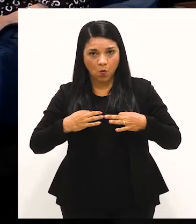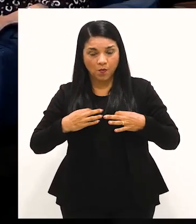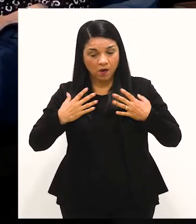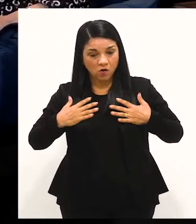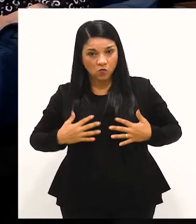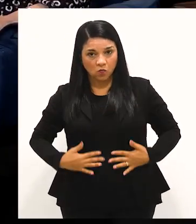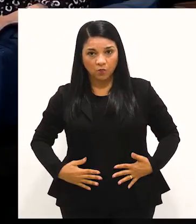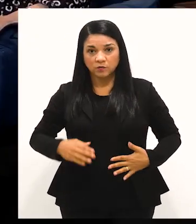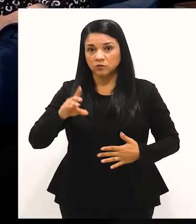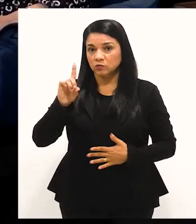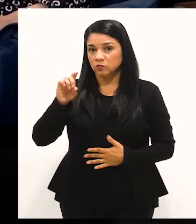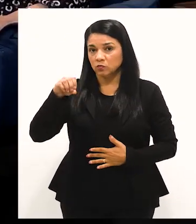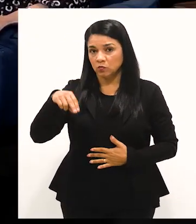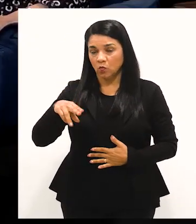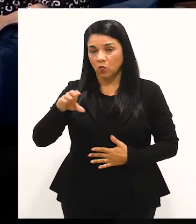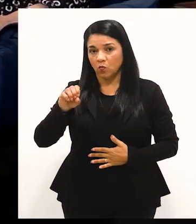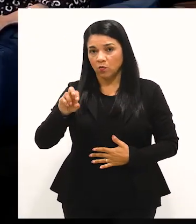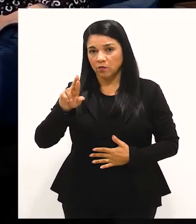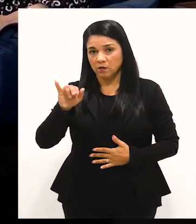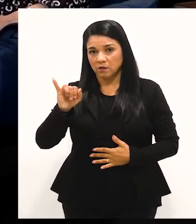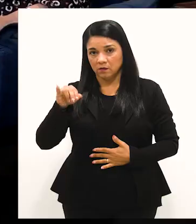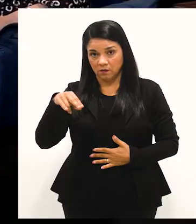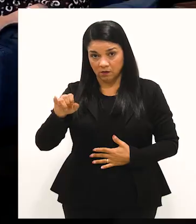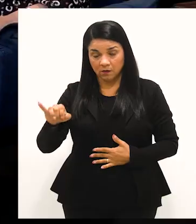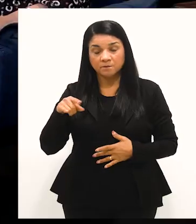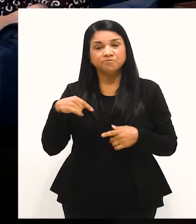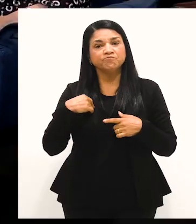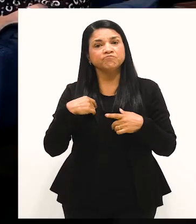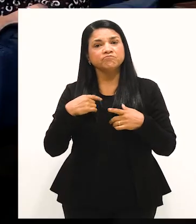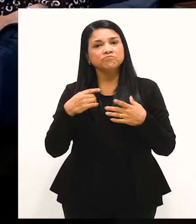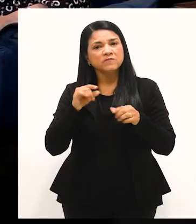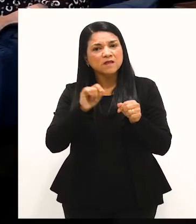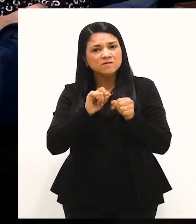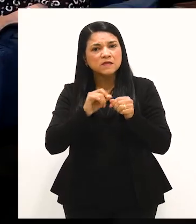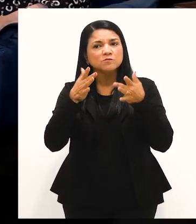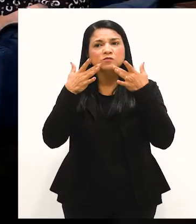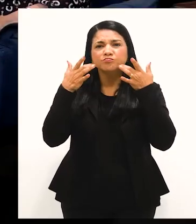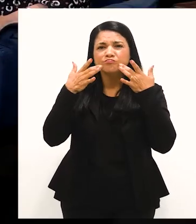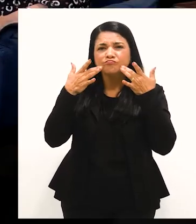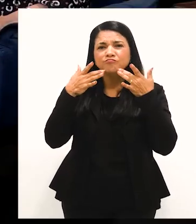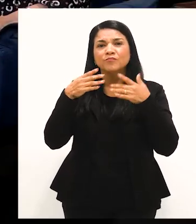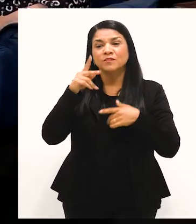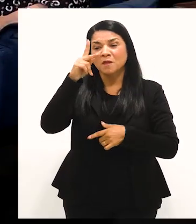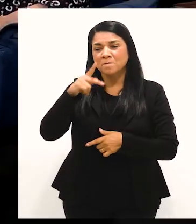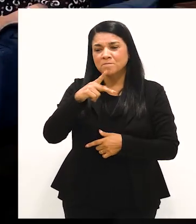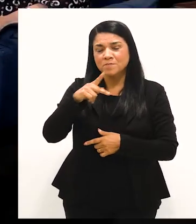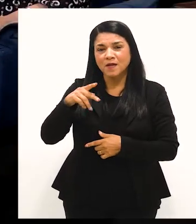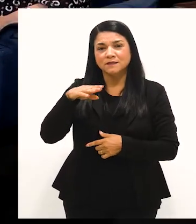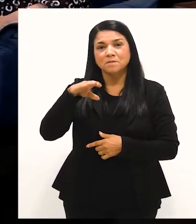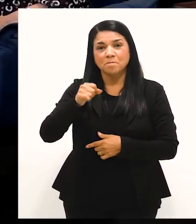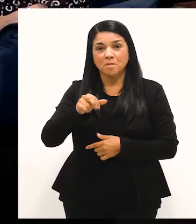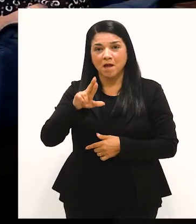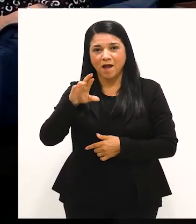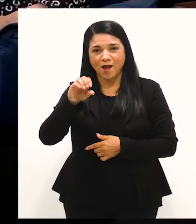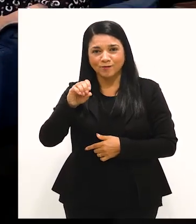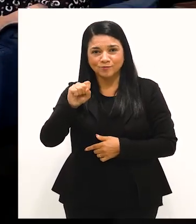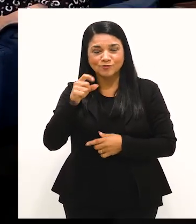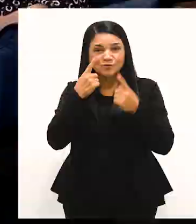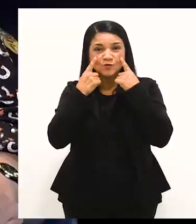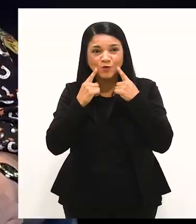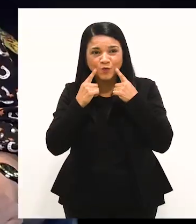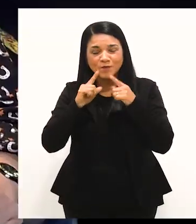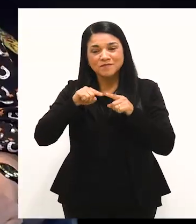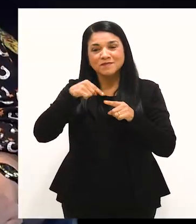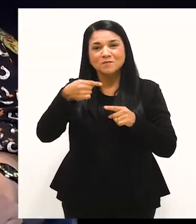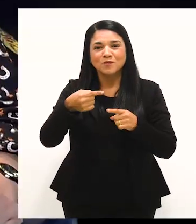as próprias roupas, as vestes, né, que Dorani usava na época. E aí nós fizemos um grande espetáculo, o Padre Marco chorou, ficou